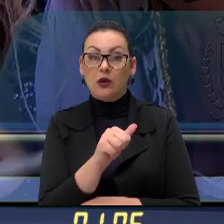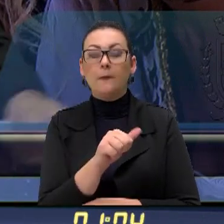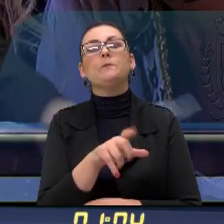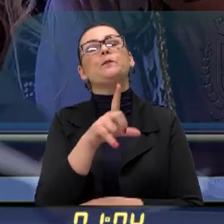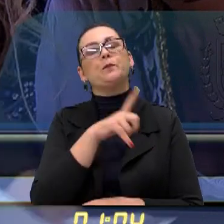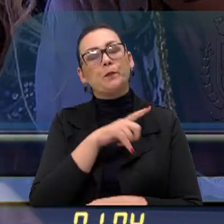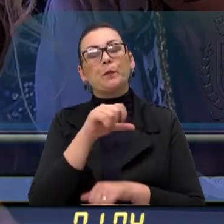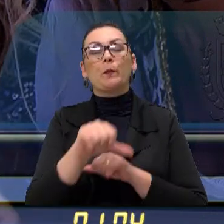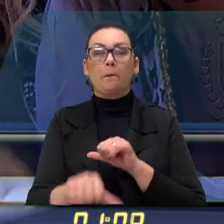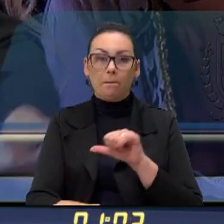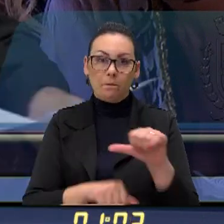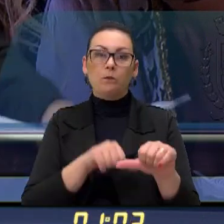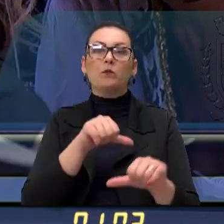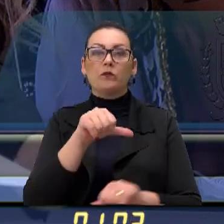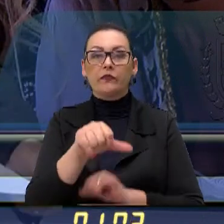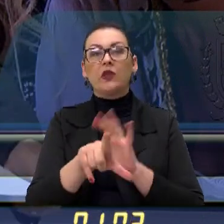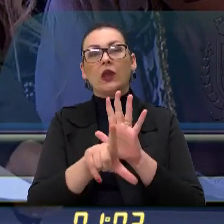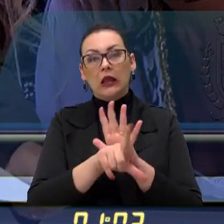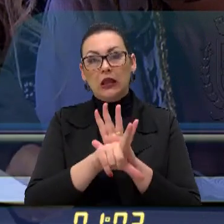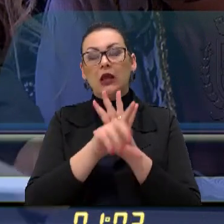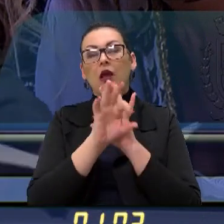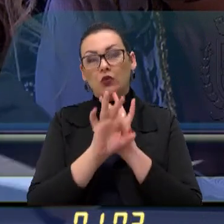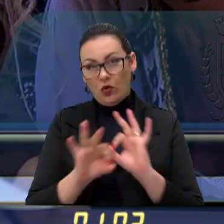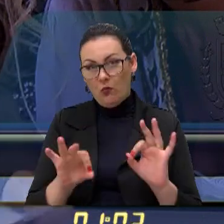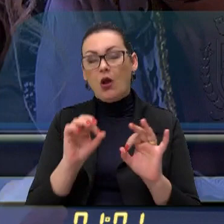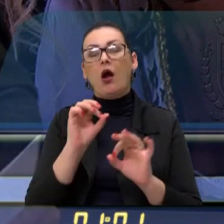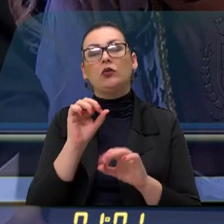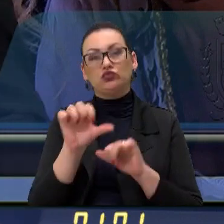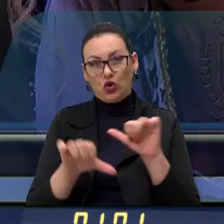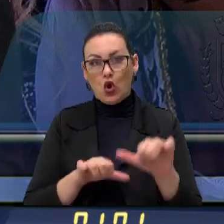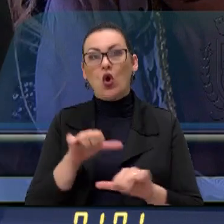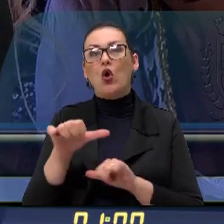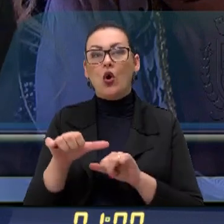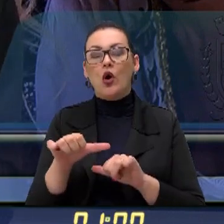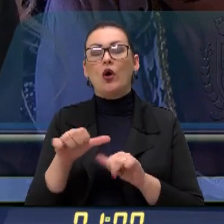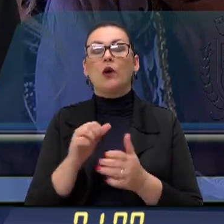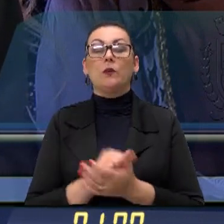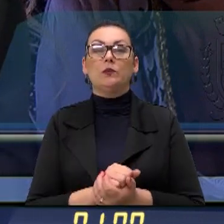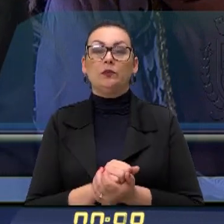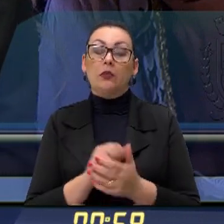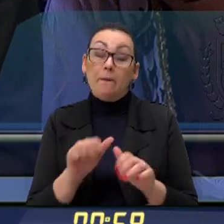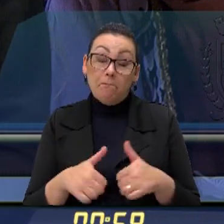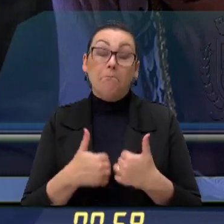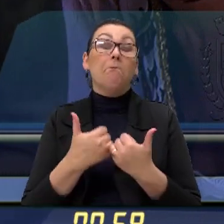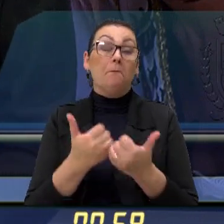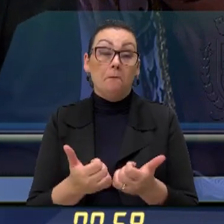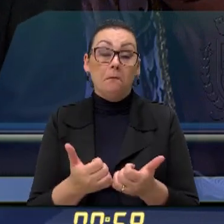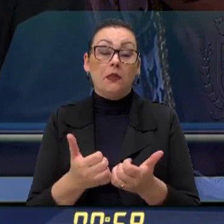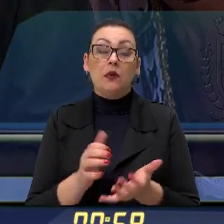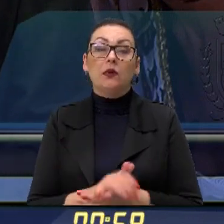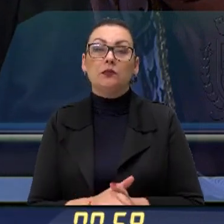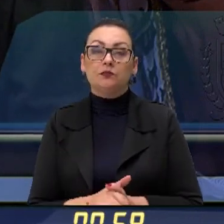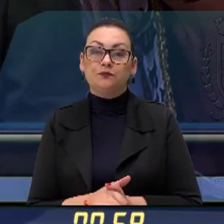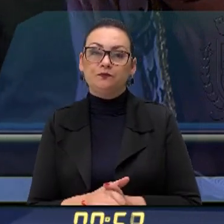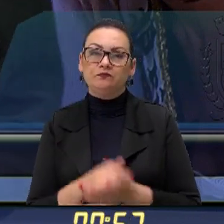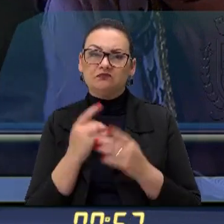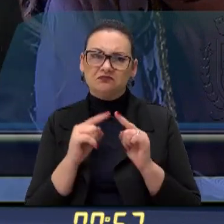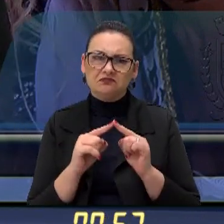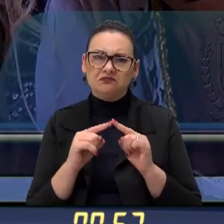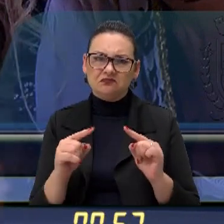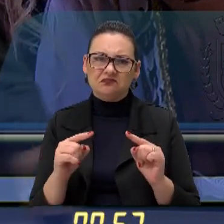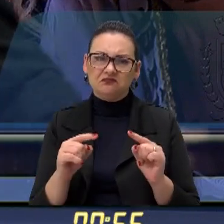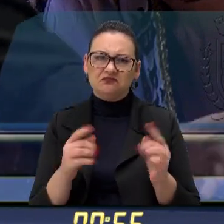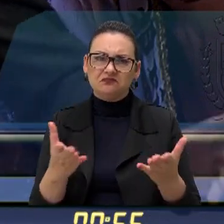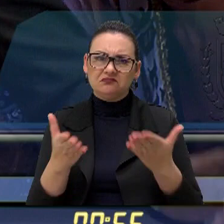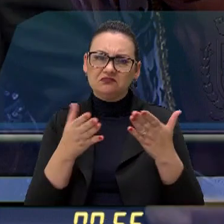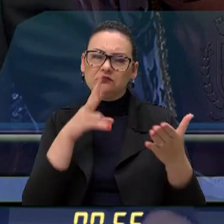houve alterações da lei, como é normal, a lei altera para modificar, para melhorar. Mas eu gostaria